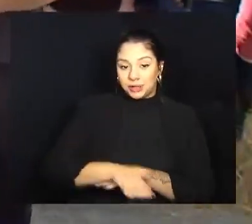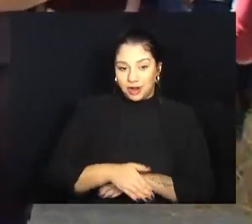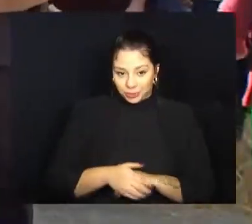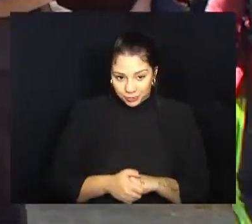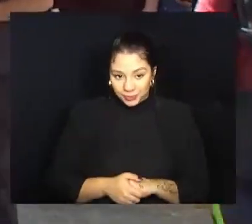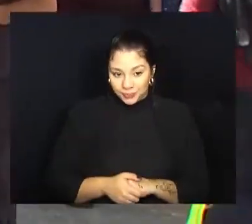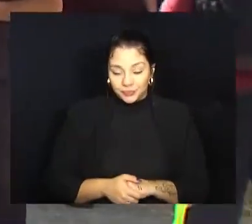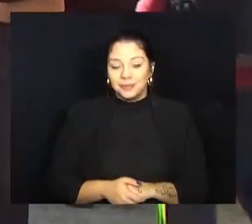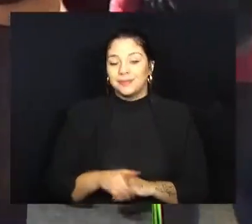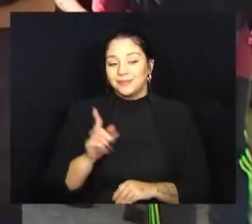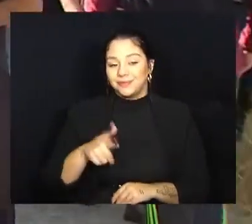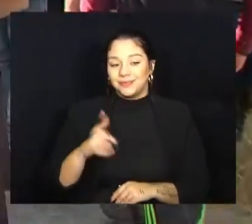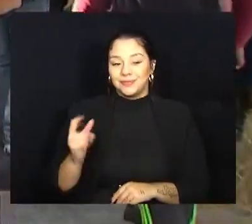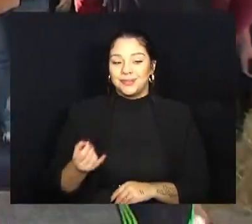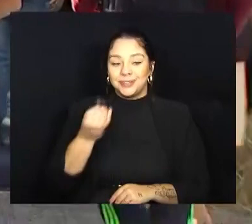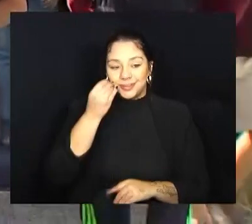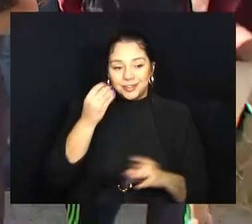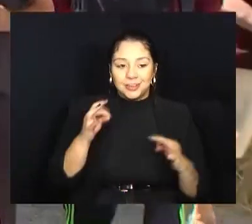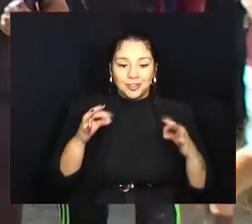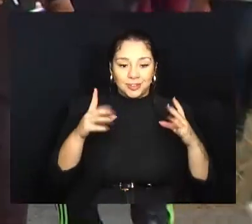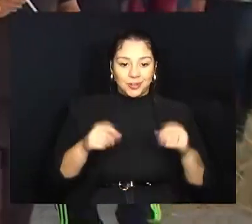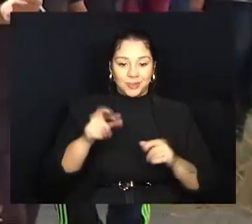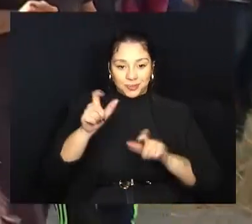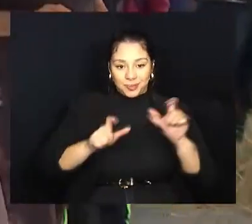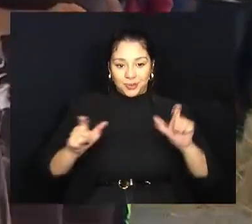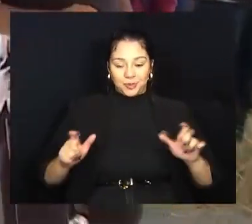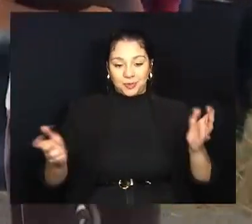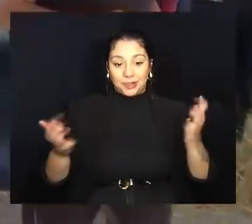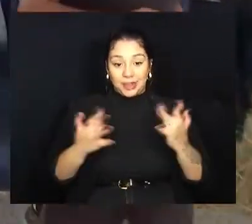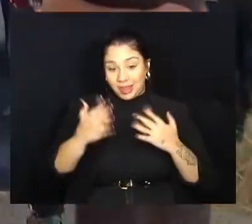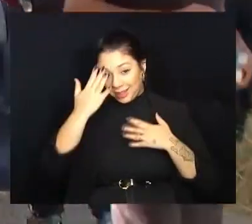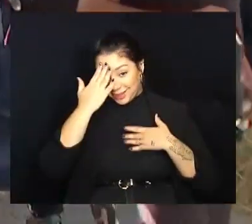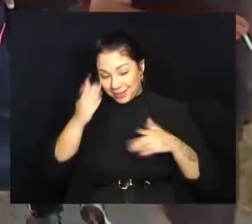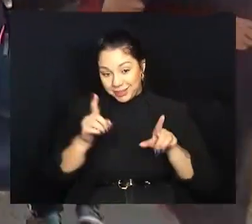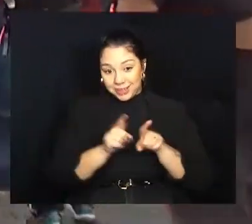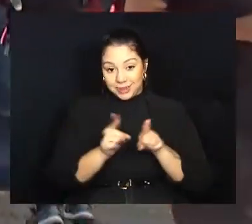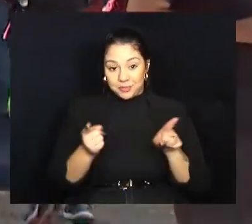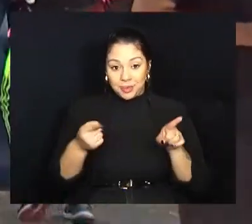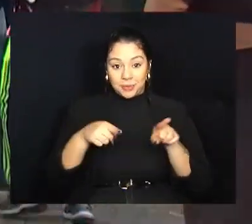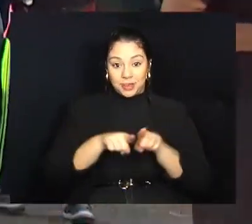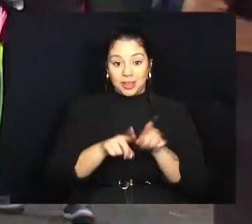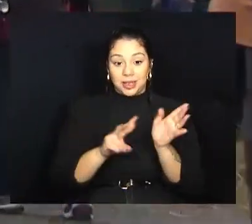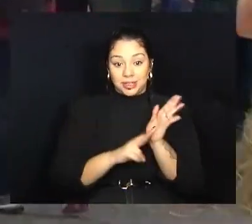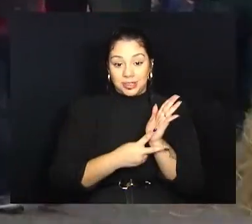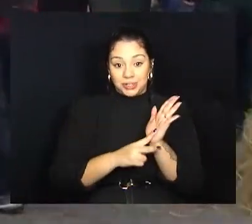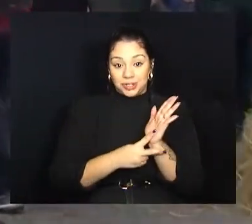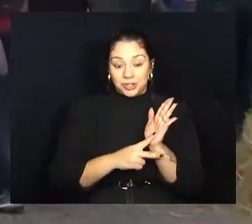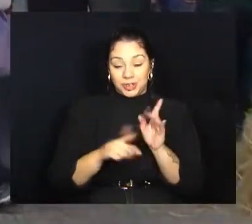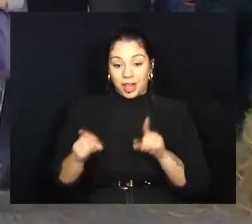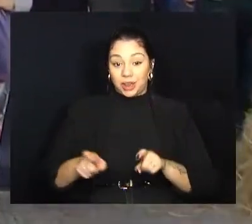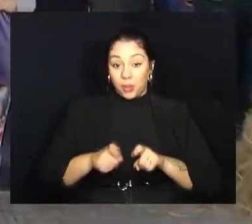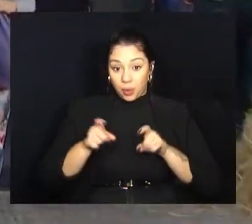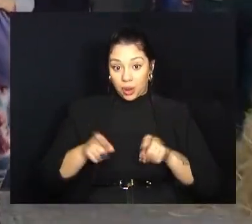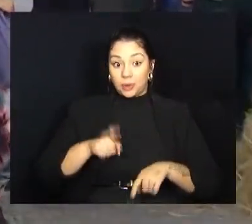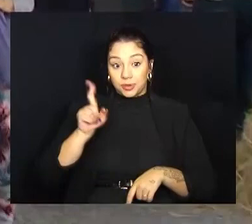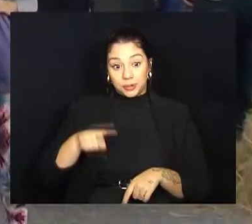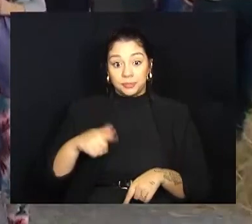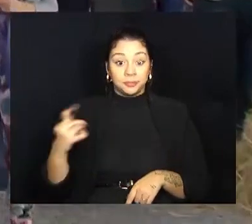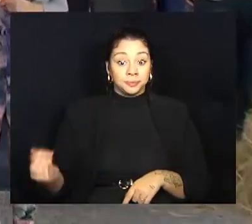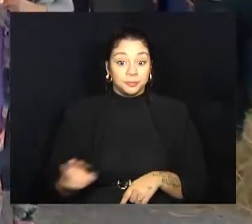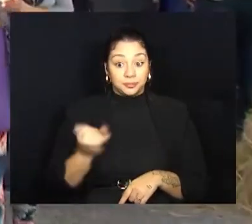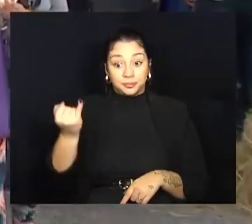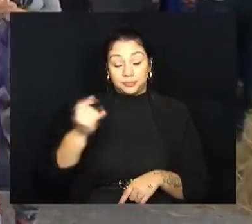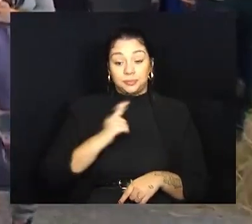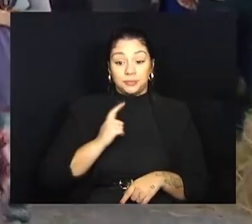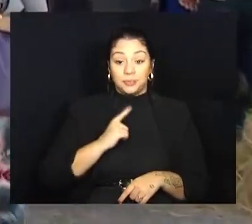que é a oportunidade de todo mundo estar aqui. Agradecer também a parceria com o Sindicato Rural, que é um sindicato importante aqui, que reúne